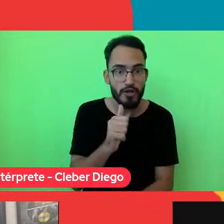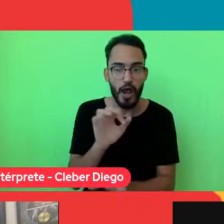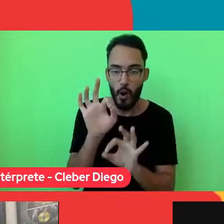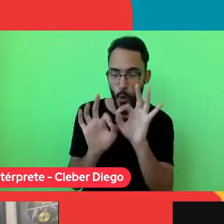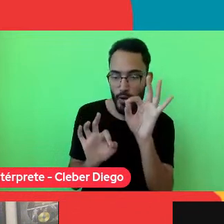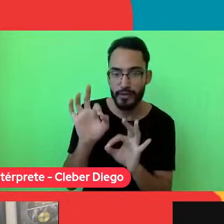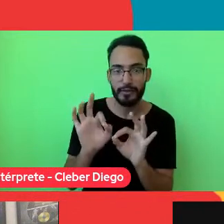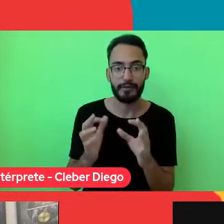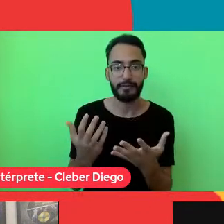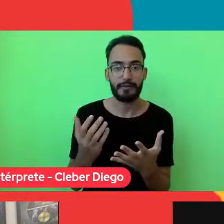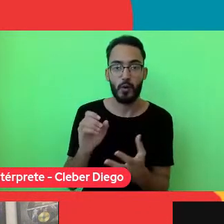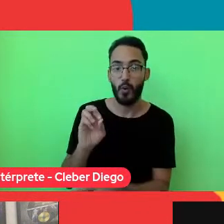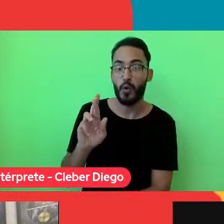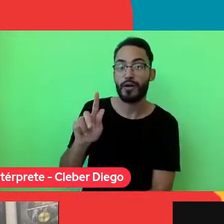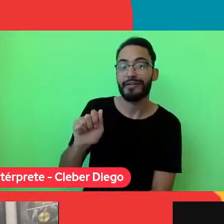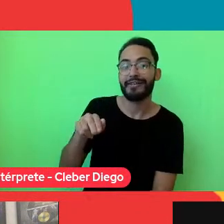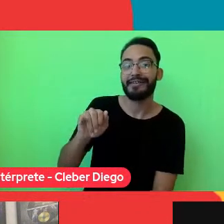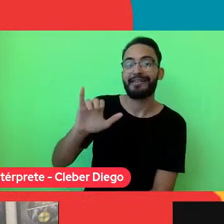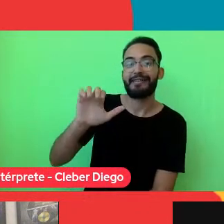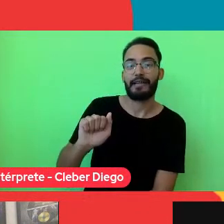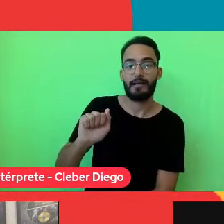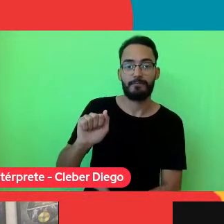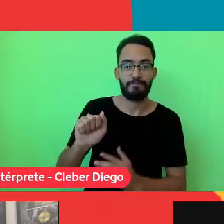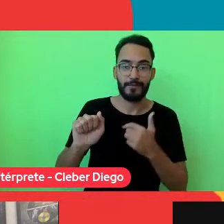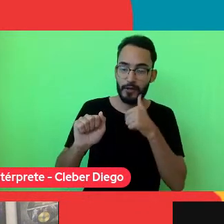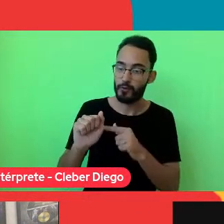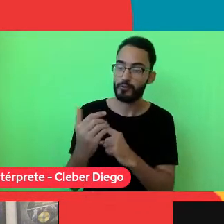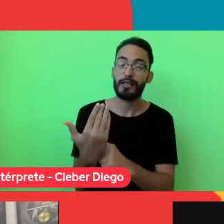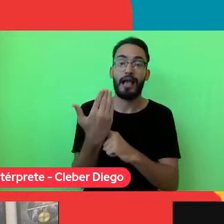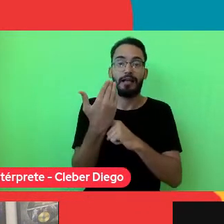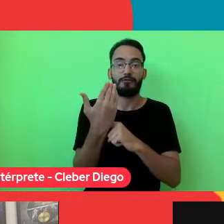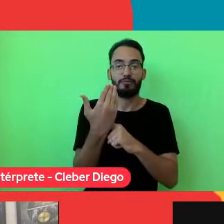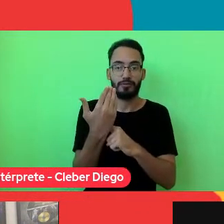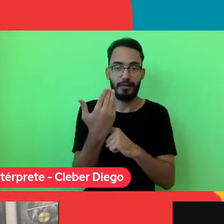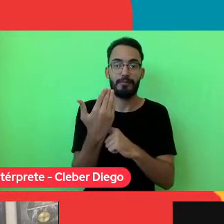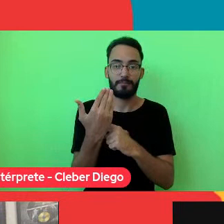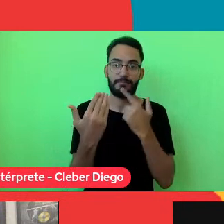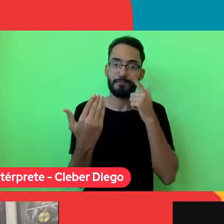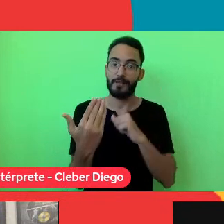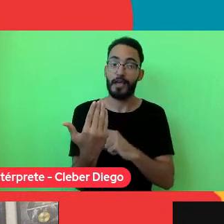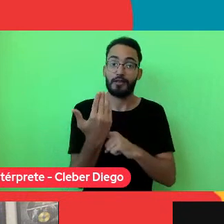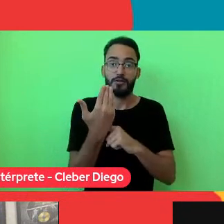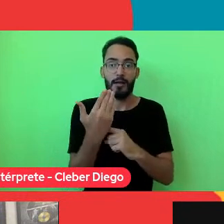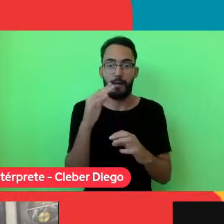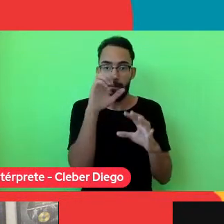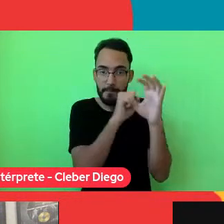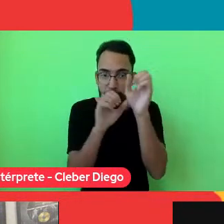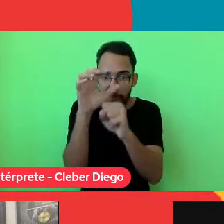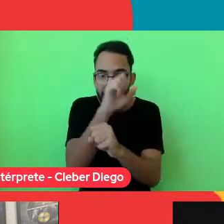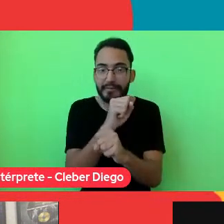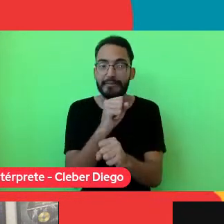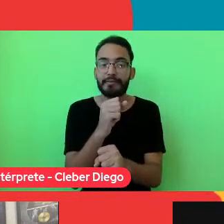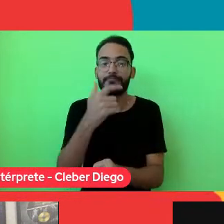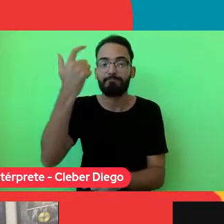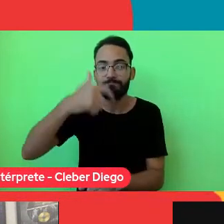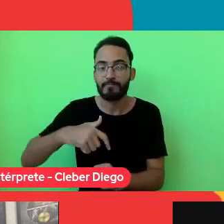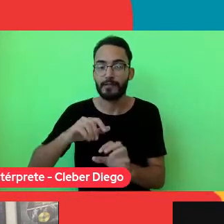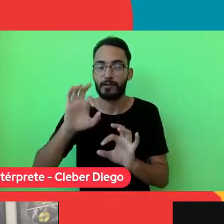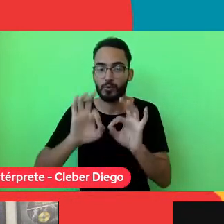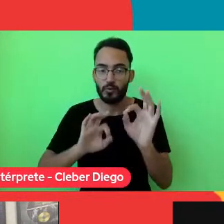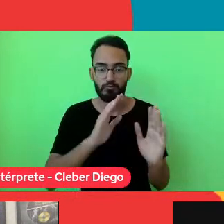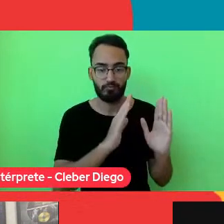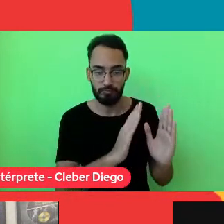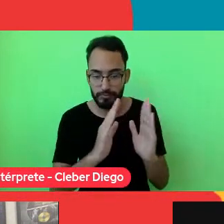orgânica, mais orgânica, que isso me fazia contribuir muito mais do que aprender a ser, fazer as coisas